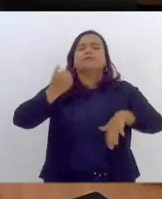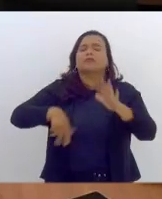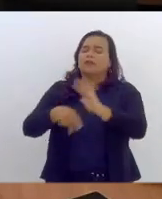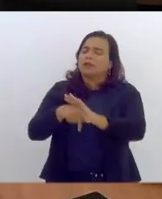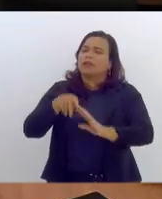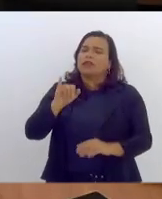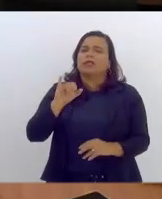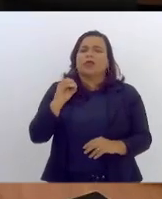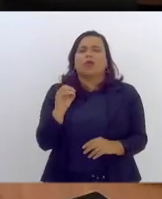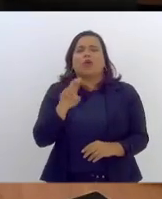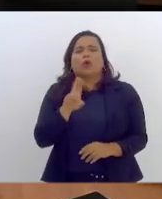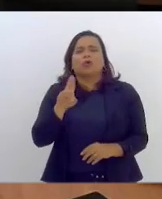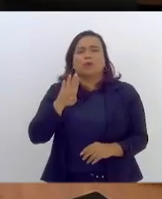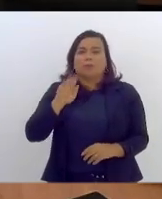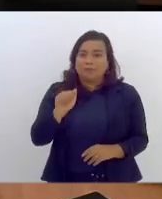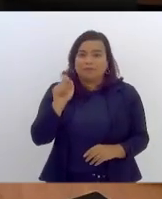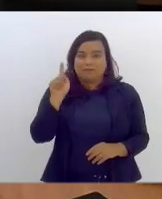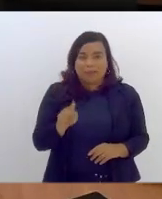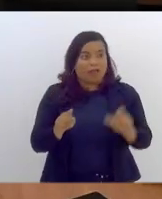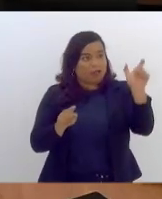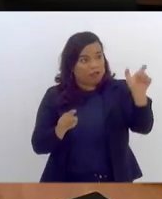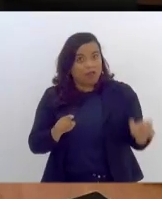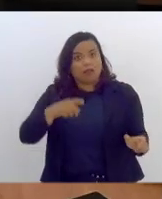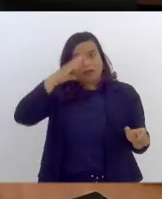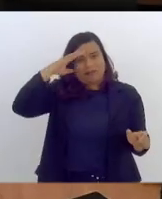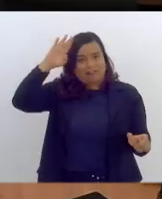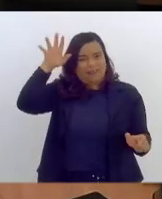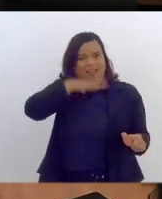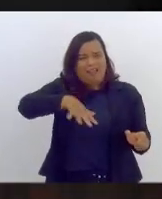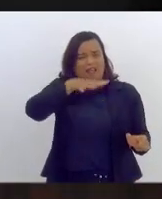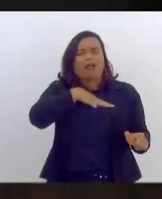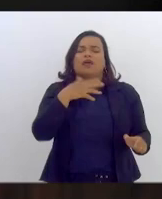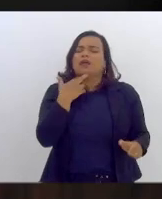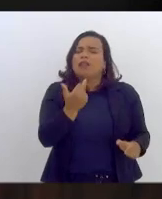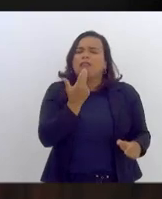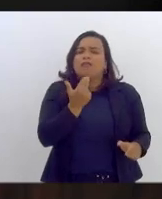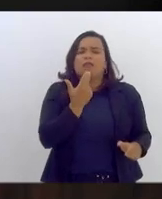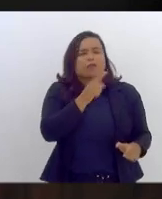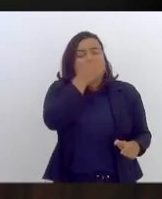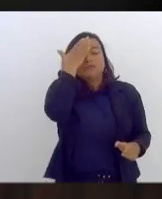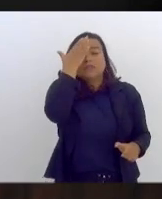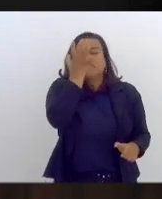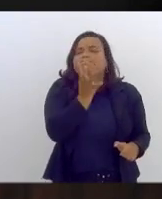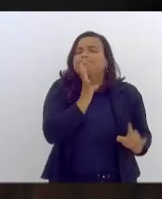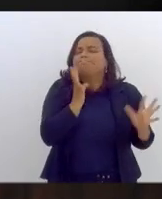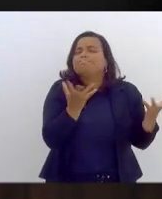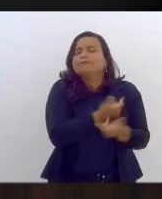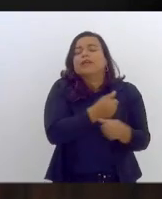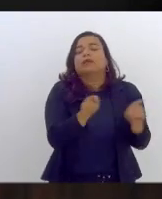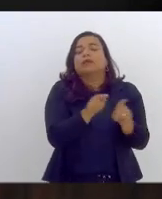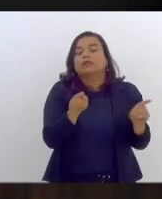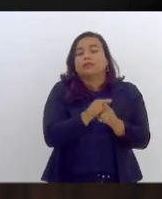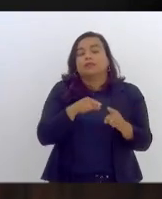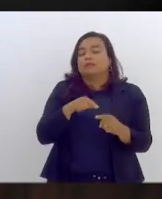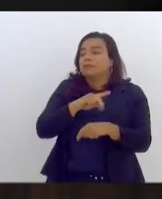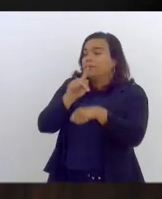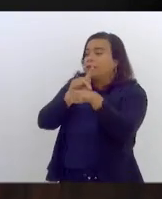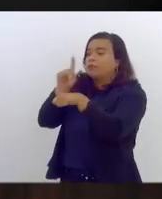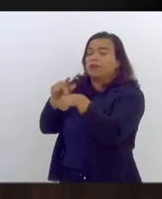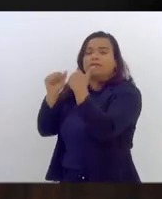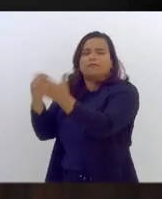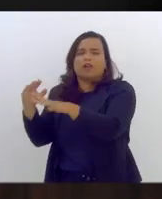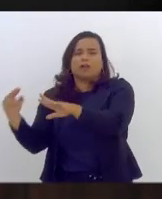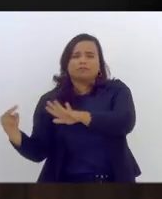Muniz é um dos poucos acadêmicos que domina a língua, até o intelectual renomado internacionalmente, o